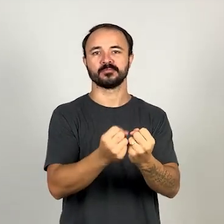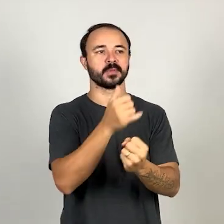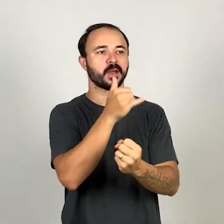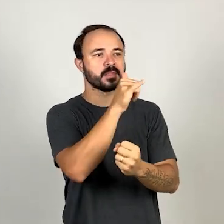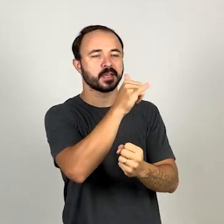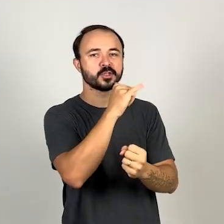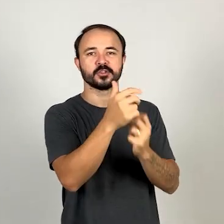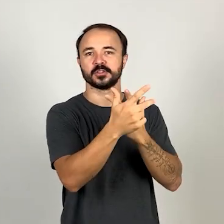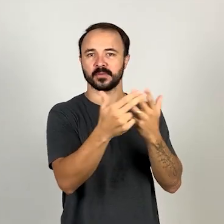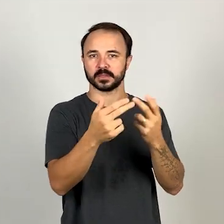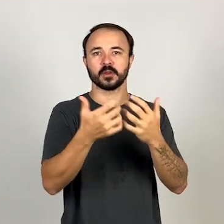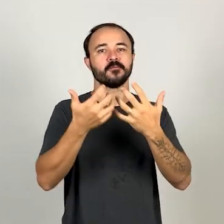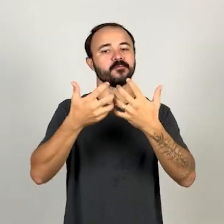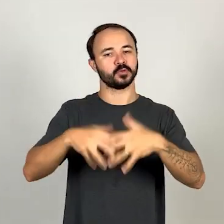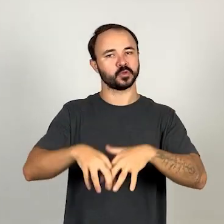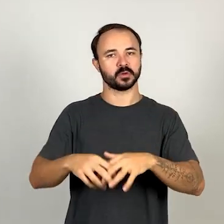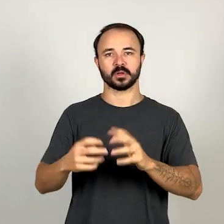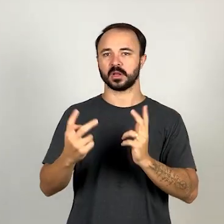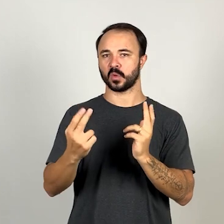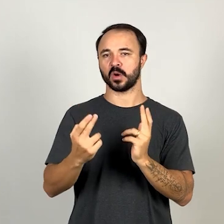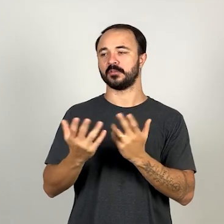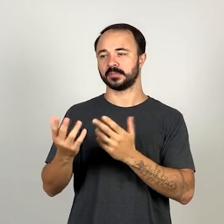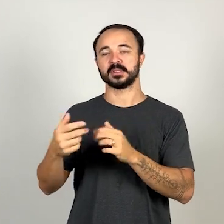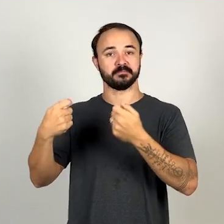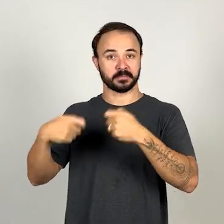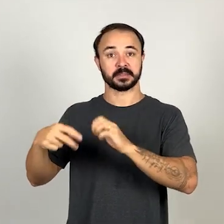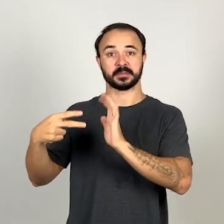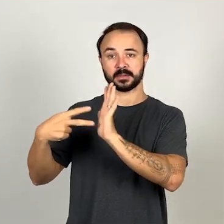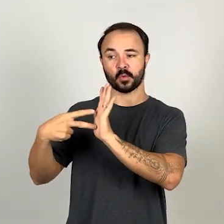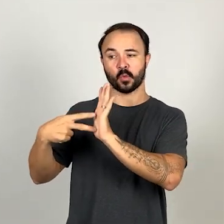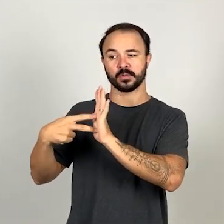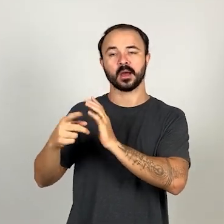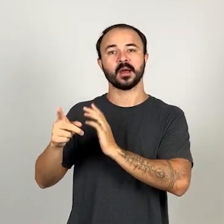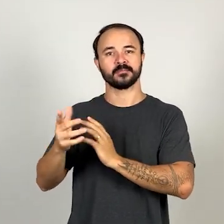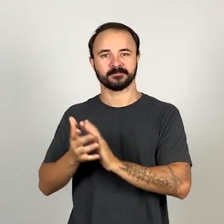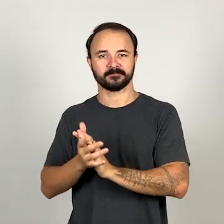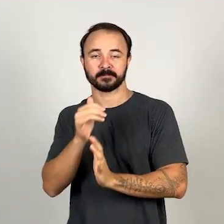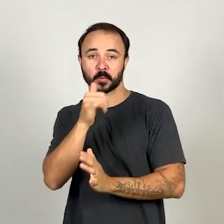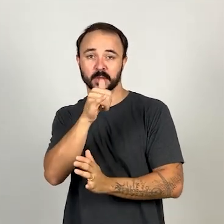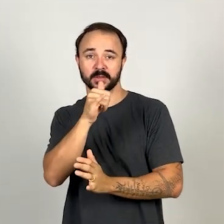fonte, um fio condutor e algum tipo de aparelho.